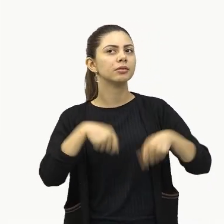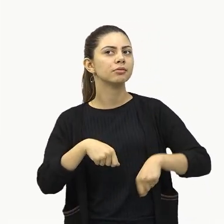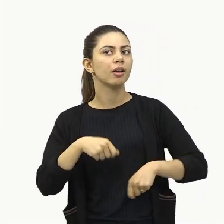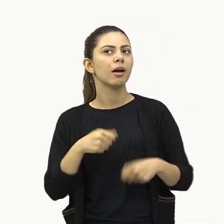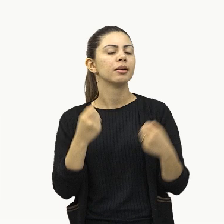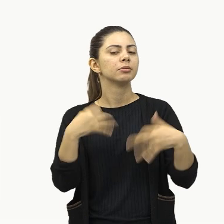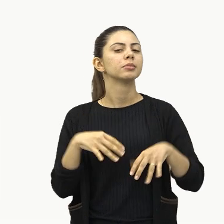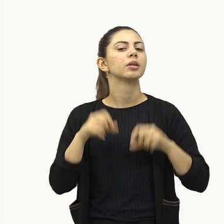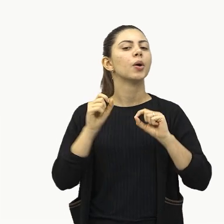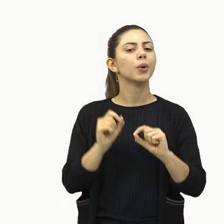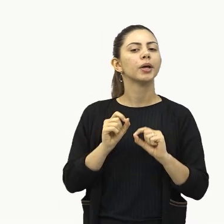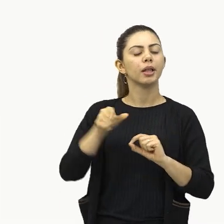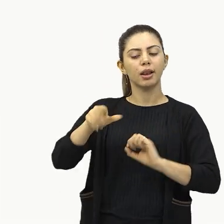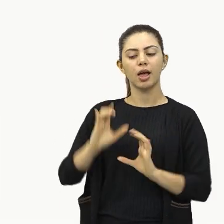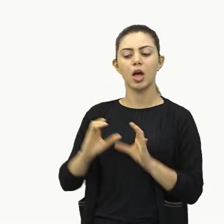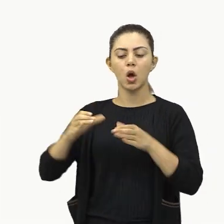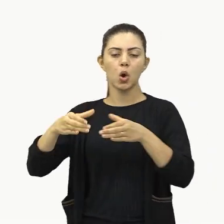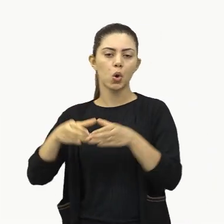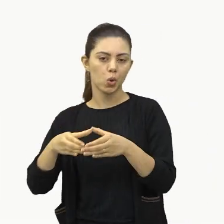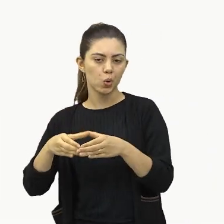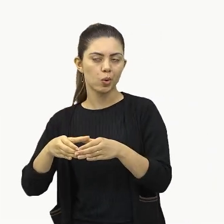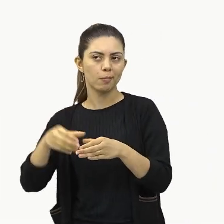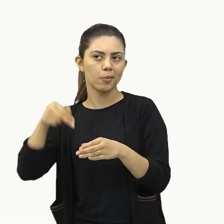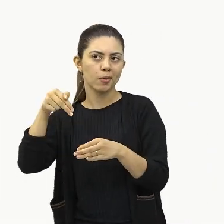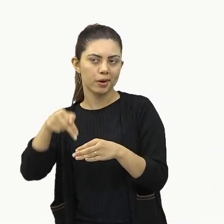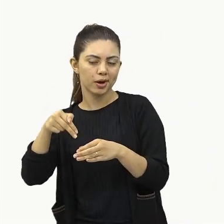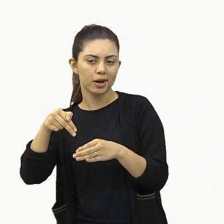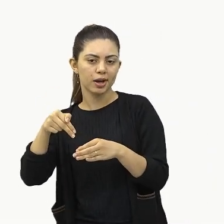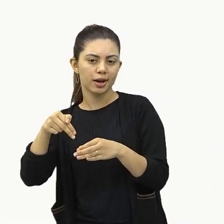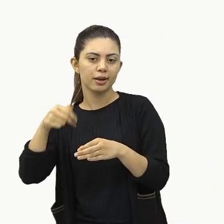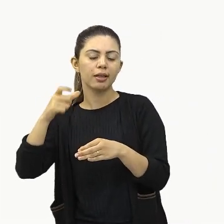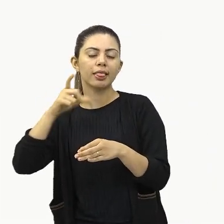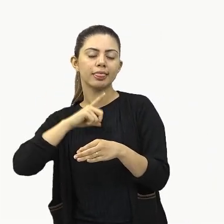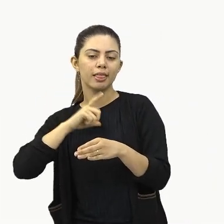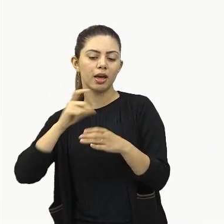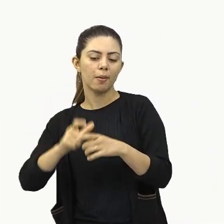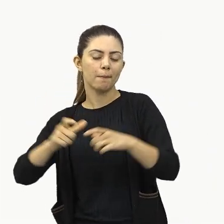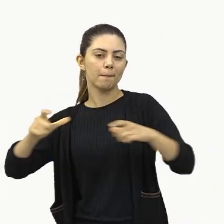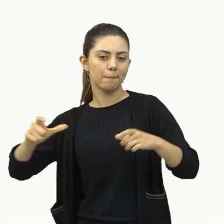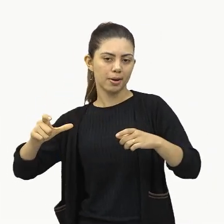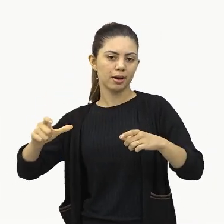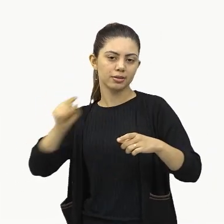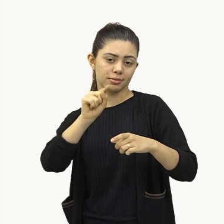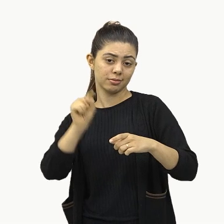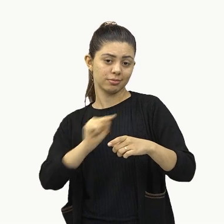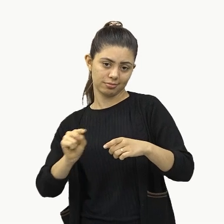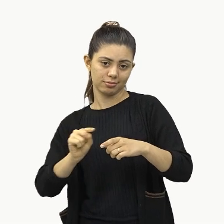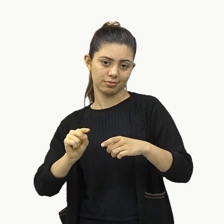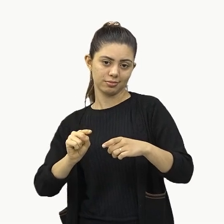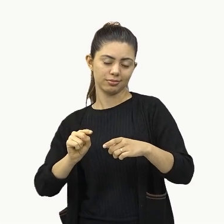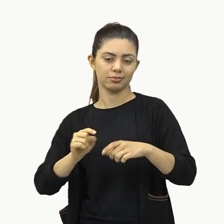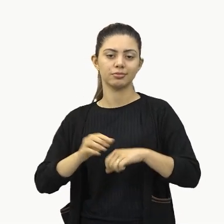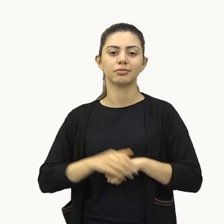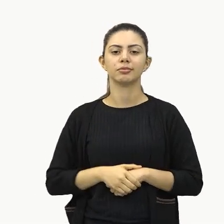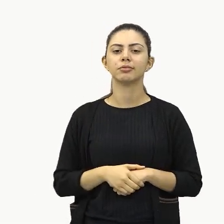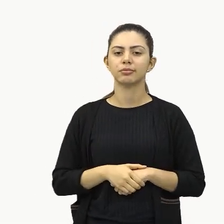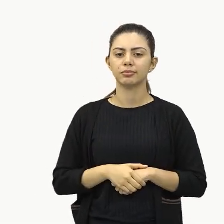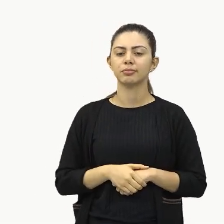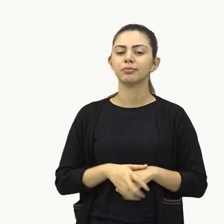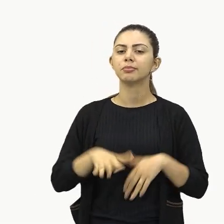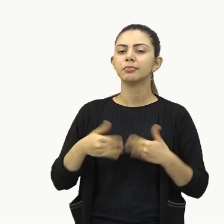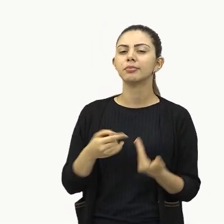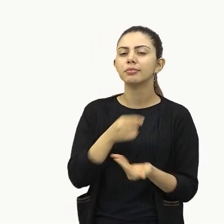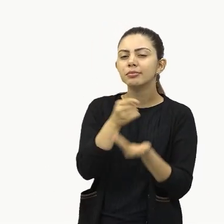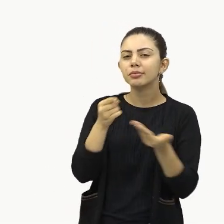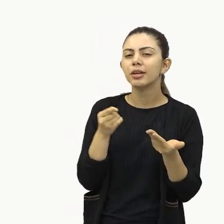o conjunto dos números naturais é subconjunto dos números inteiros. Perceba que nós estamos